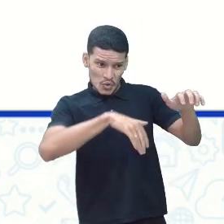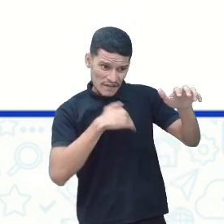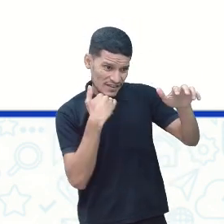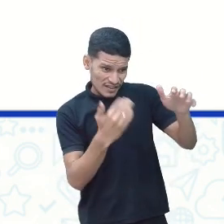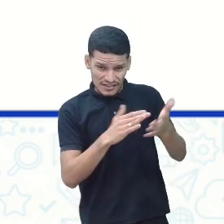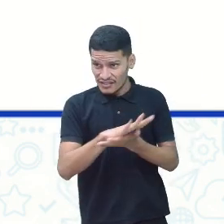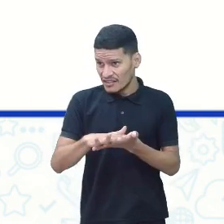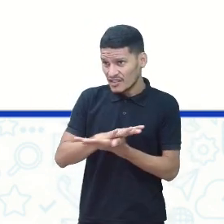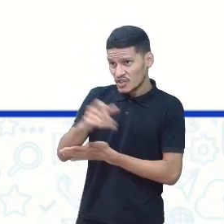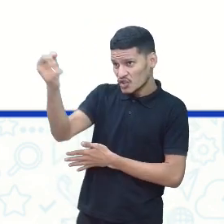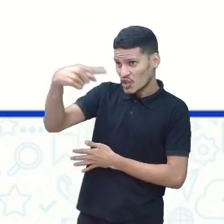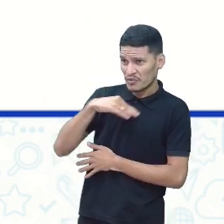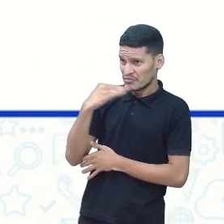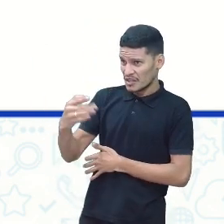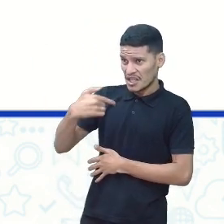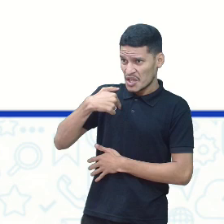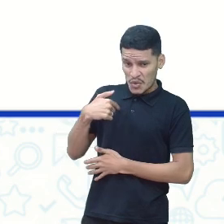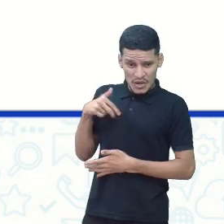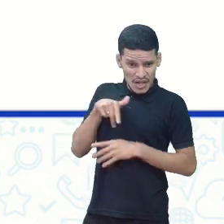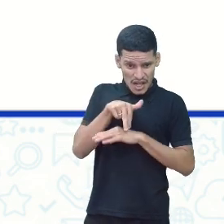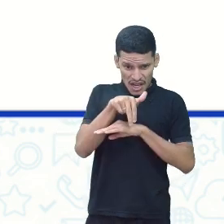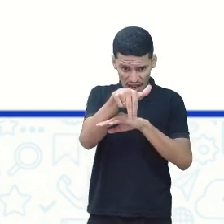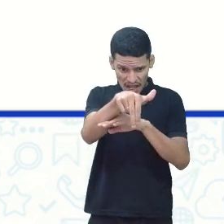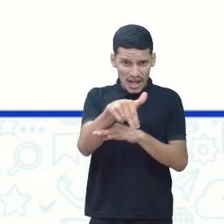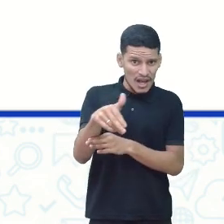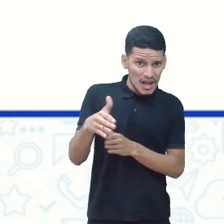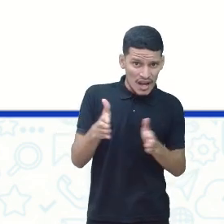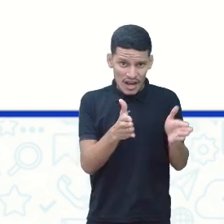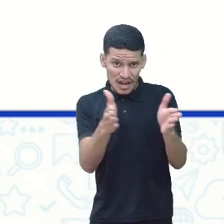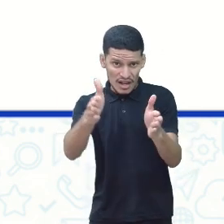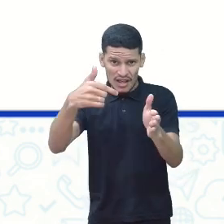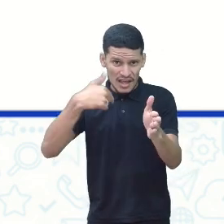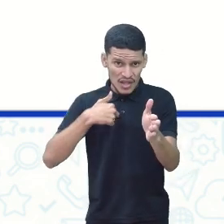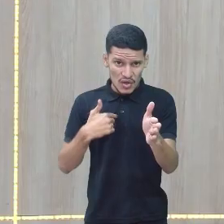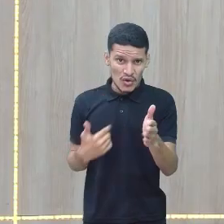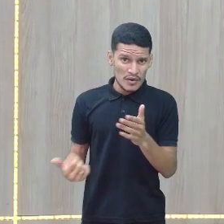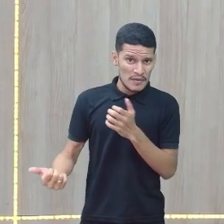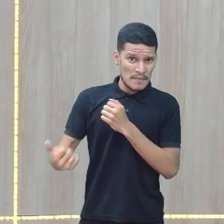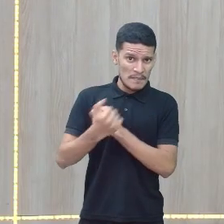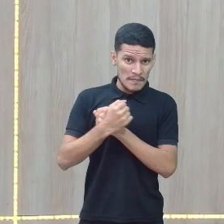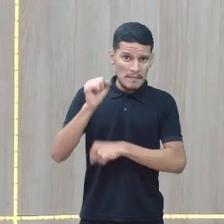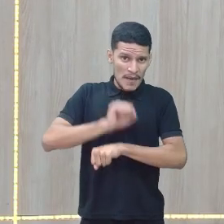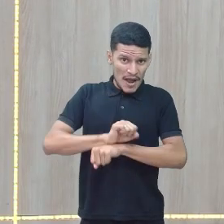vai me impedir de caminhar na trilha. Então, nada. Não é?